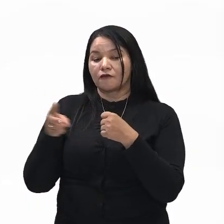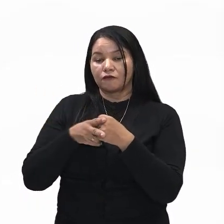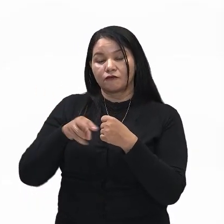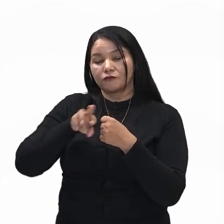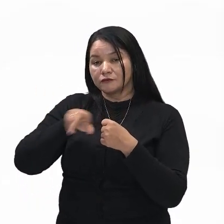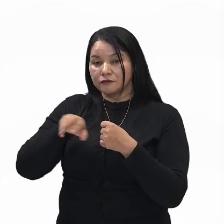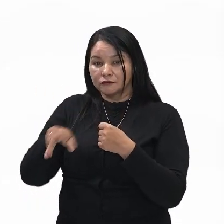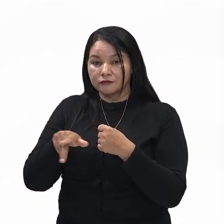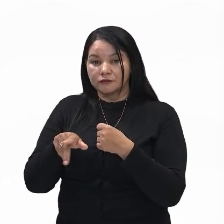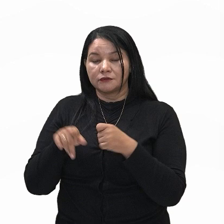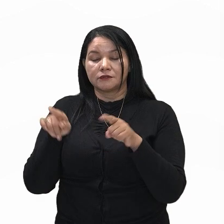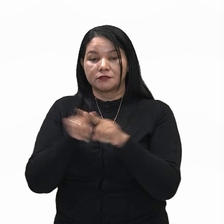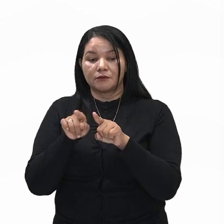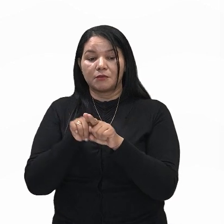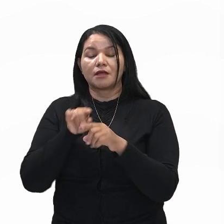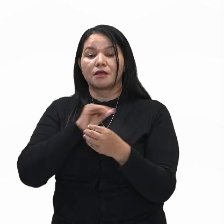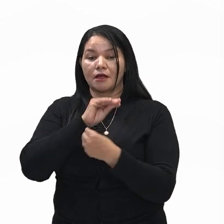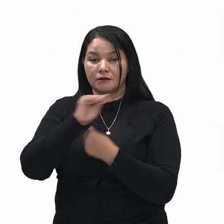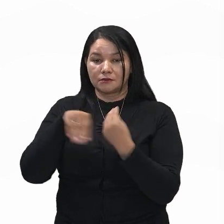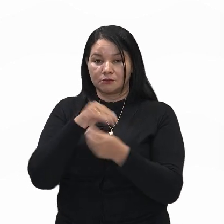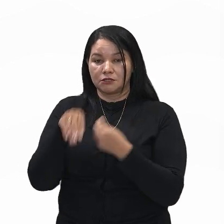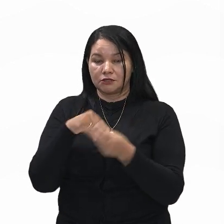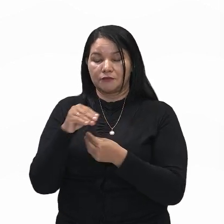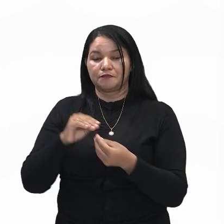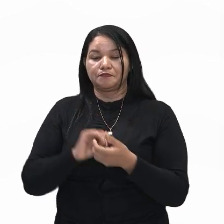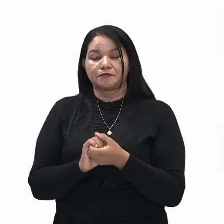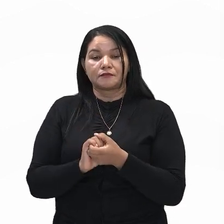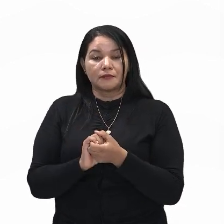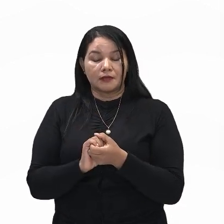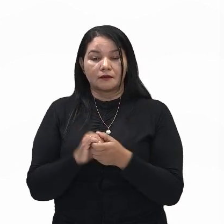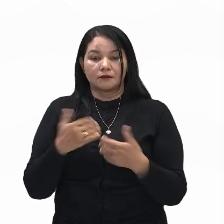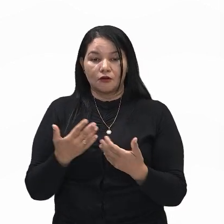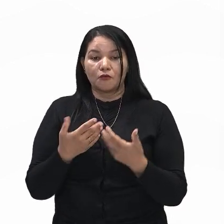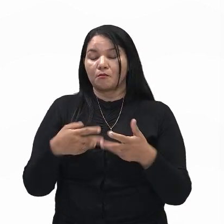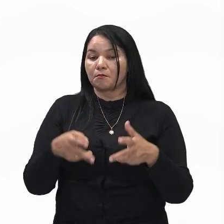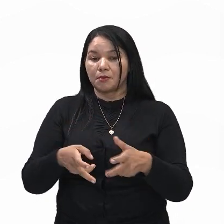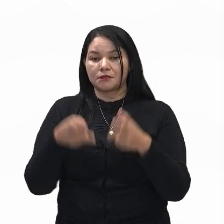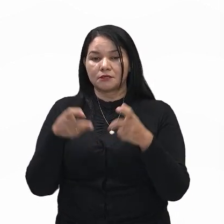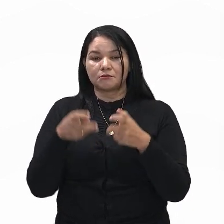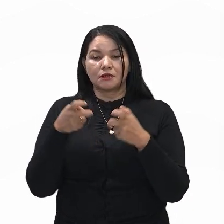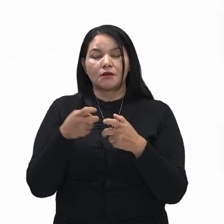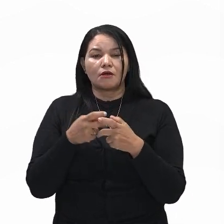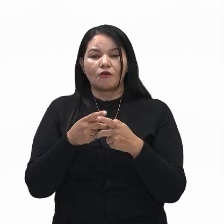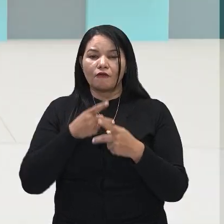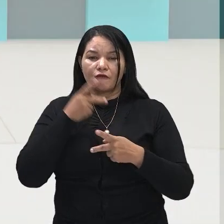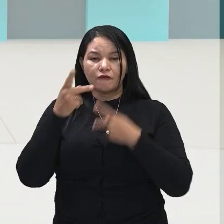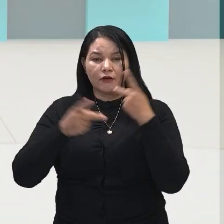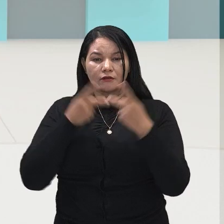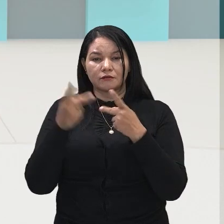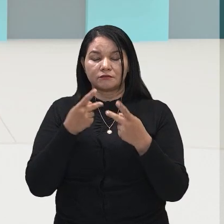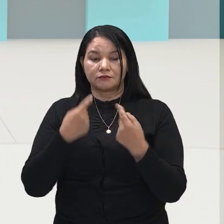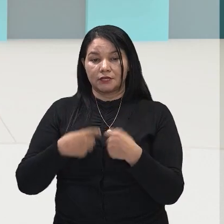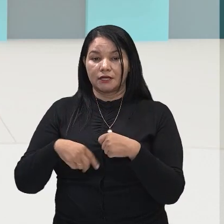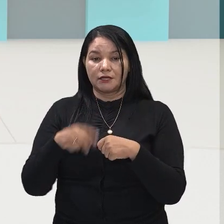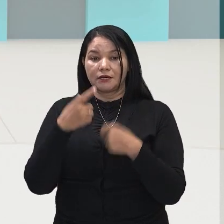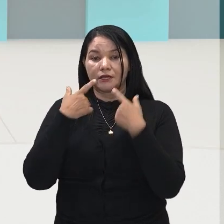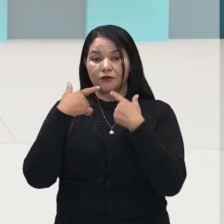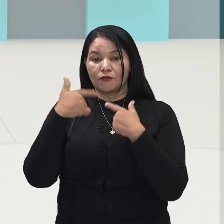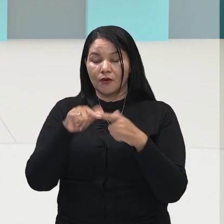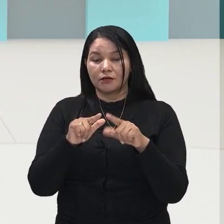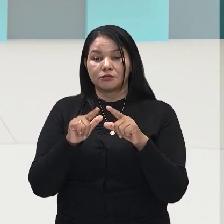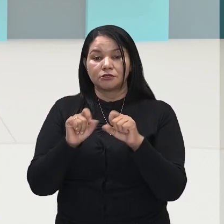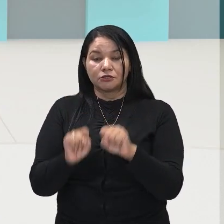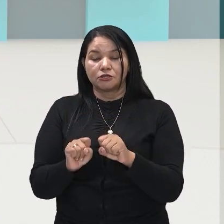linguagem mista. Dessa forma, vamos perceber que quando falamos da linguagem verbal, estamos falando